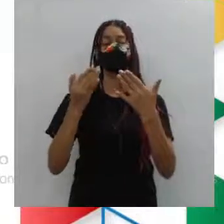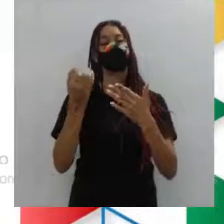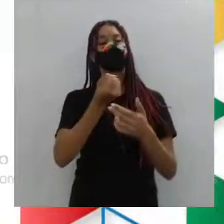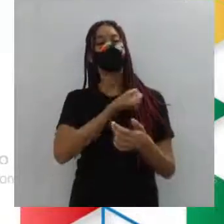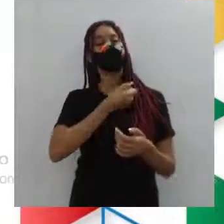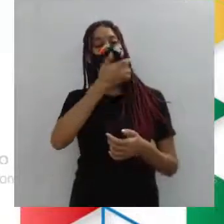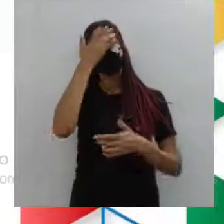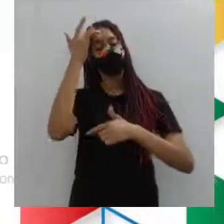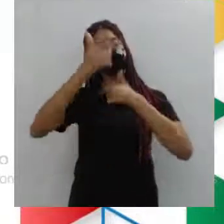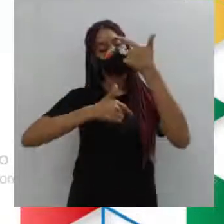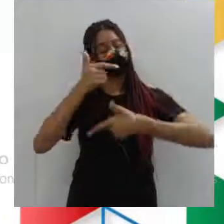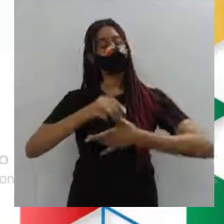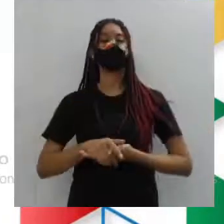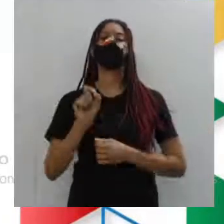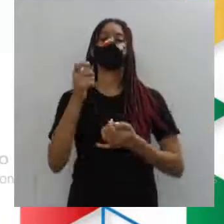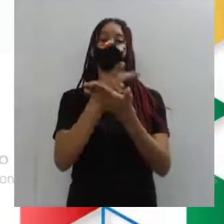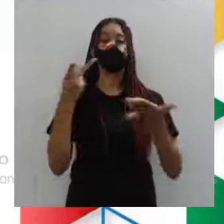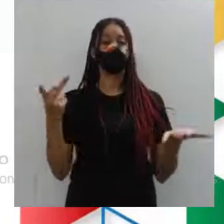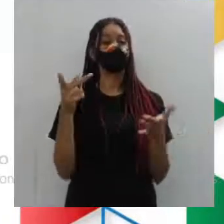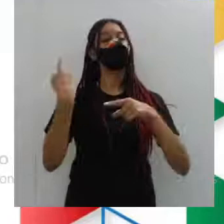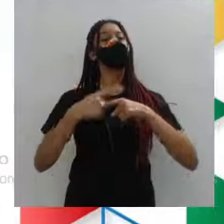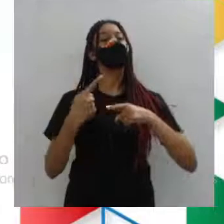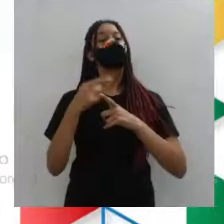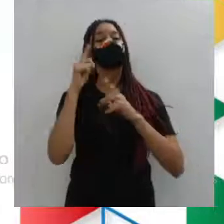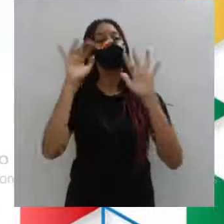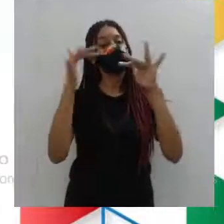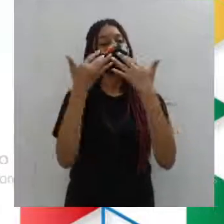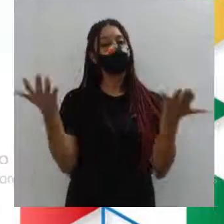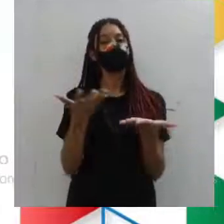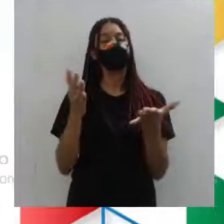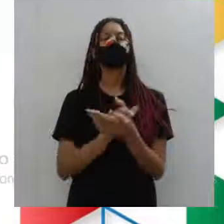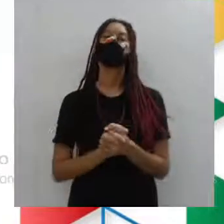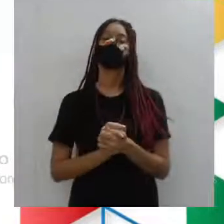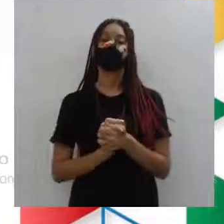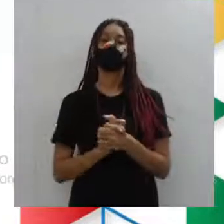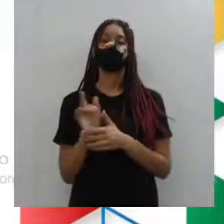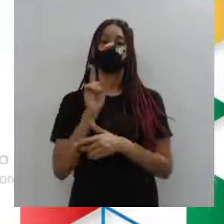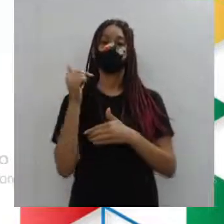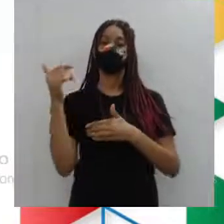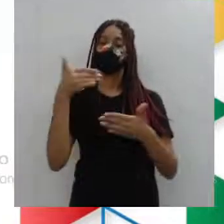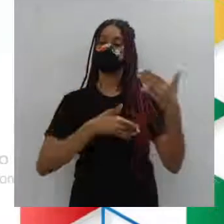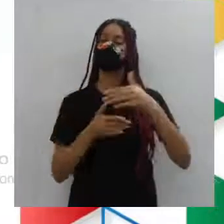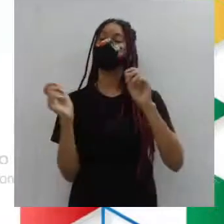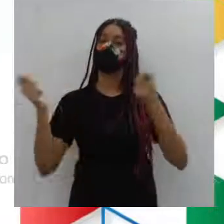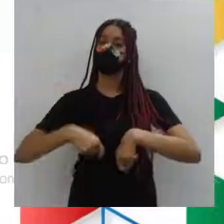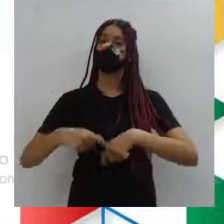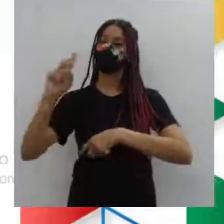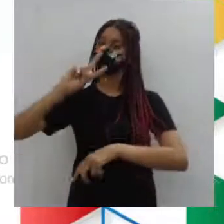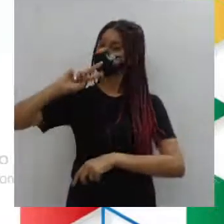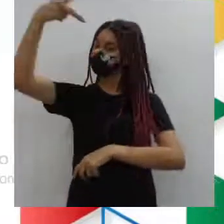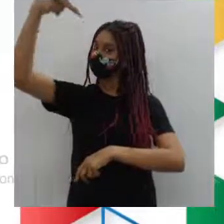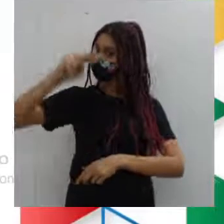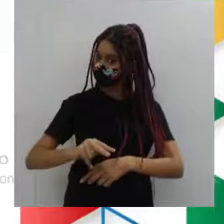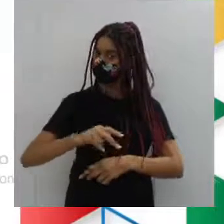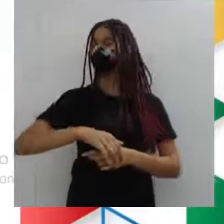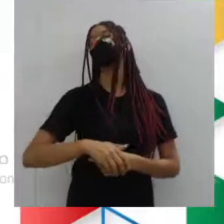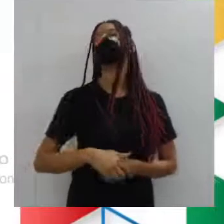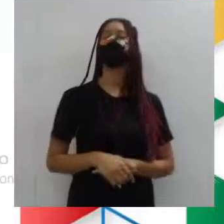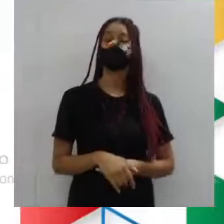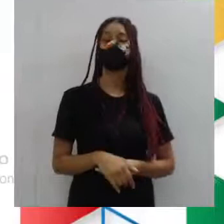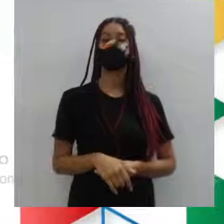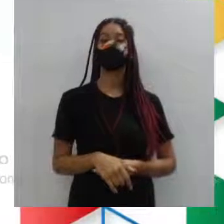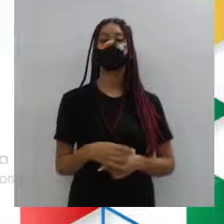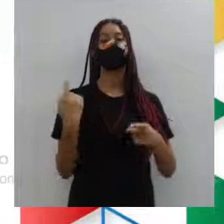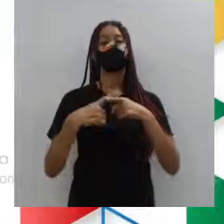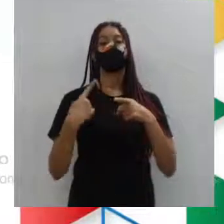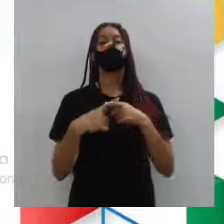serviço. E aí, isso acontece por quê? Preste atenção comigo, ó. Ele não pode ser, ele tem que ser inversamente proporcional.